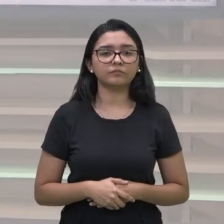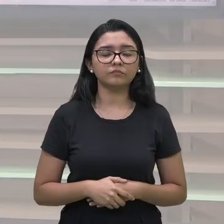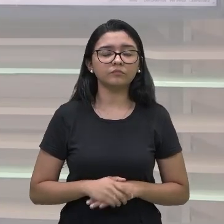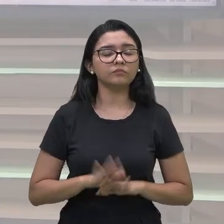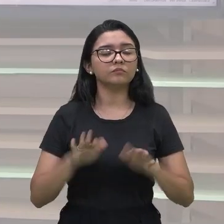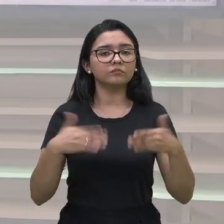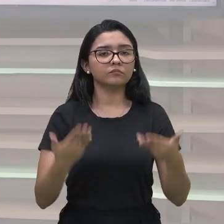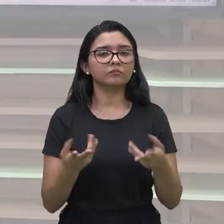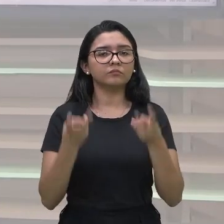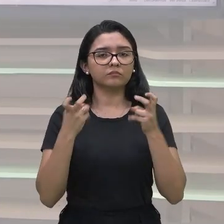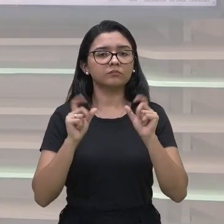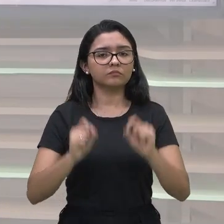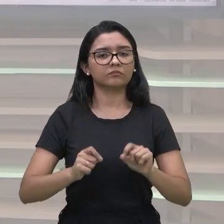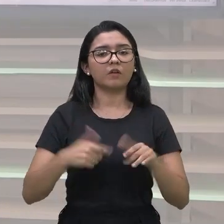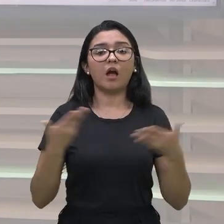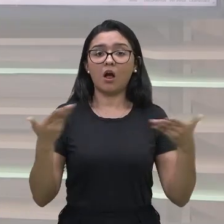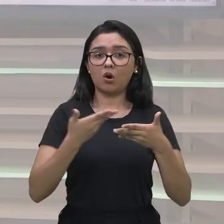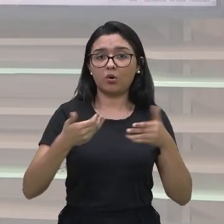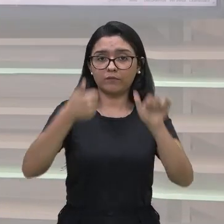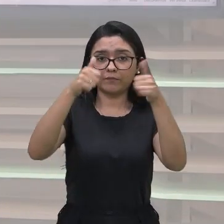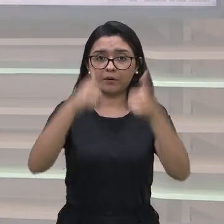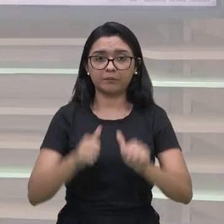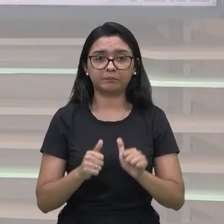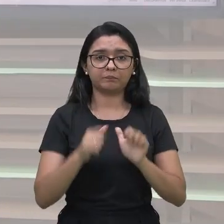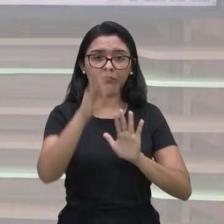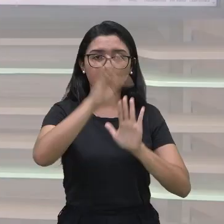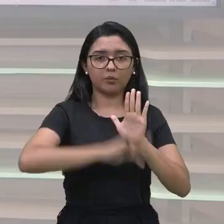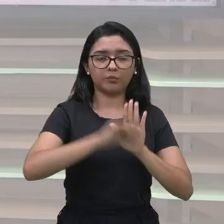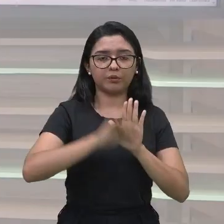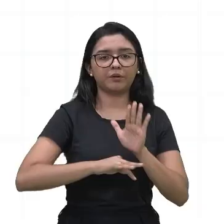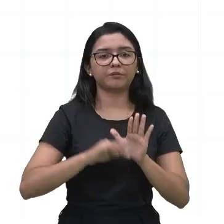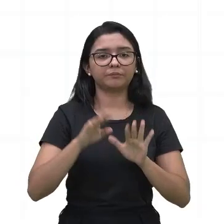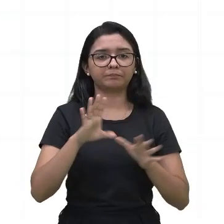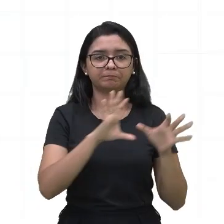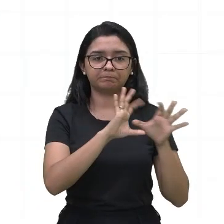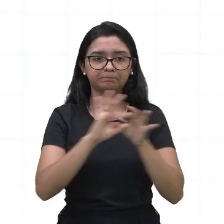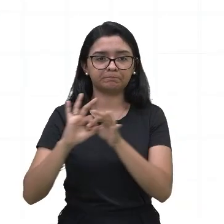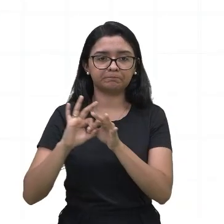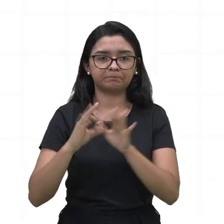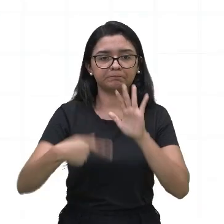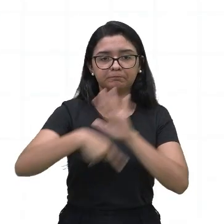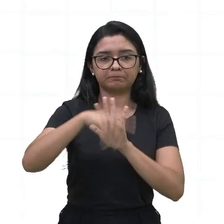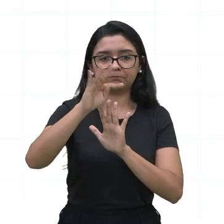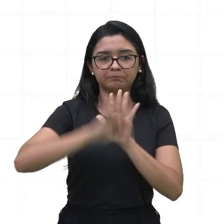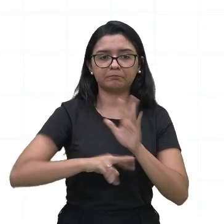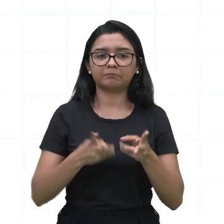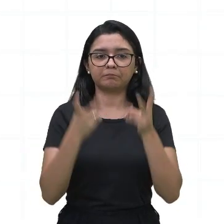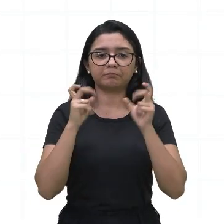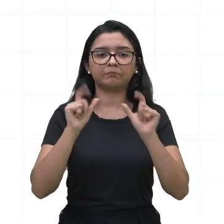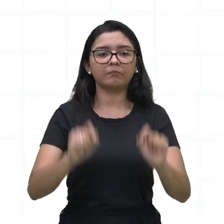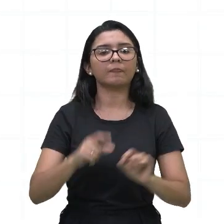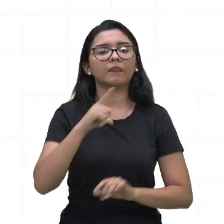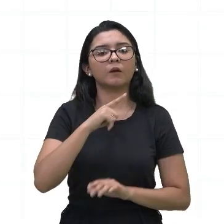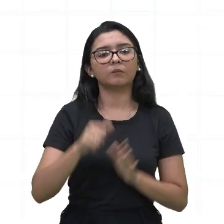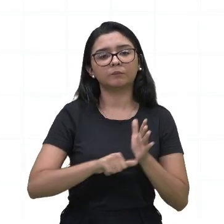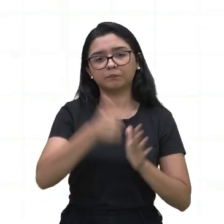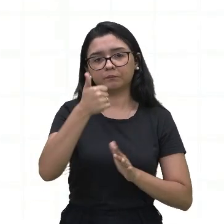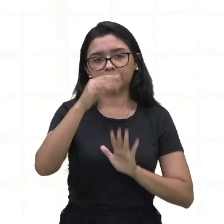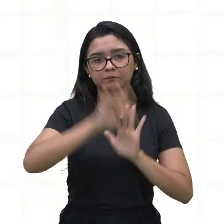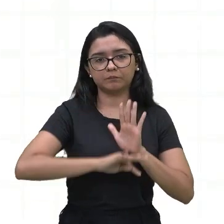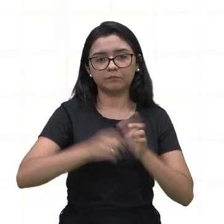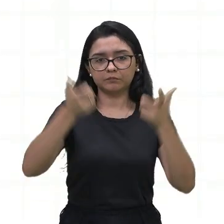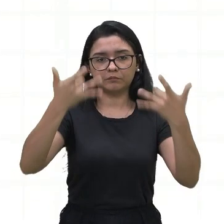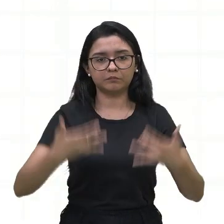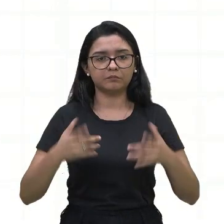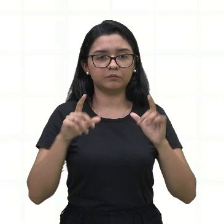Muito bem, vamos analisar os conectivos, o sentido que eles trazem aí nesse texto? Vamos lá, olha só. Então, observe aí, temos o primeiro texto que